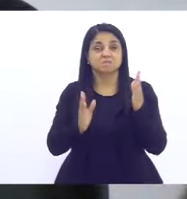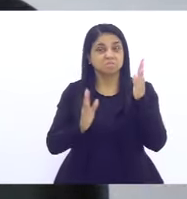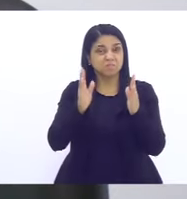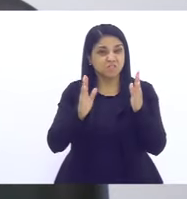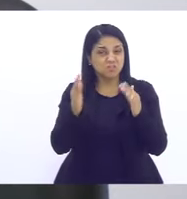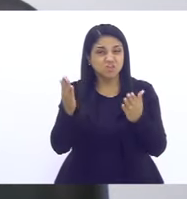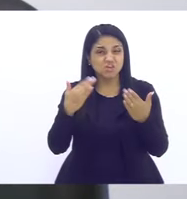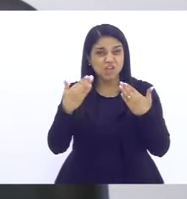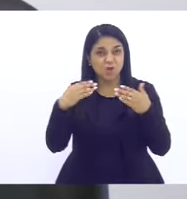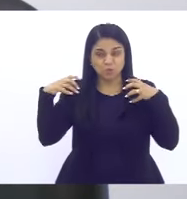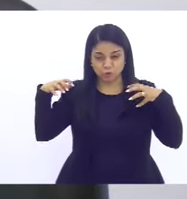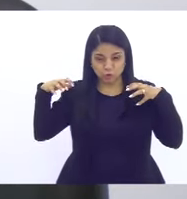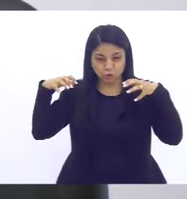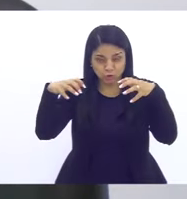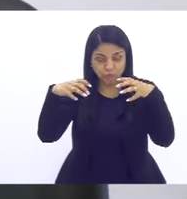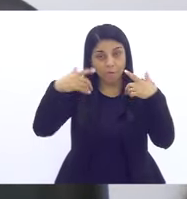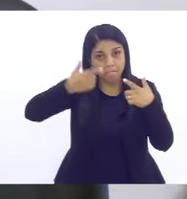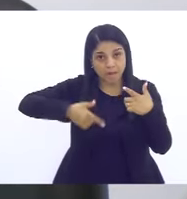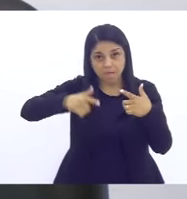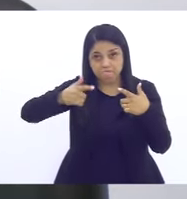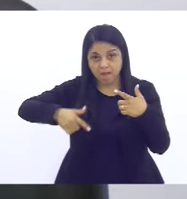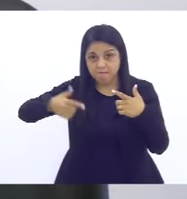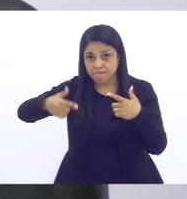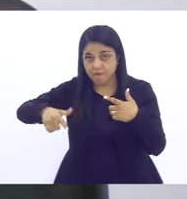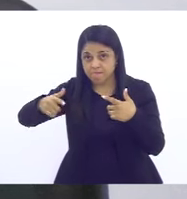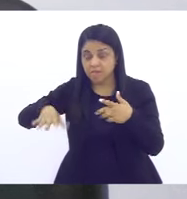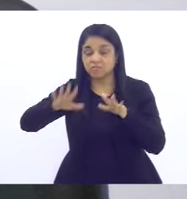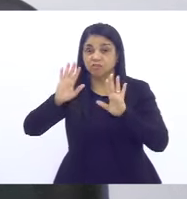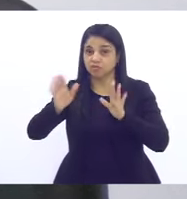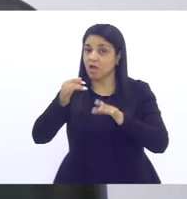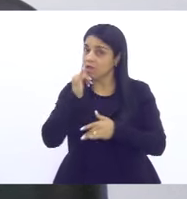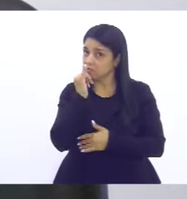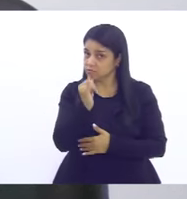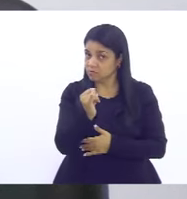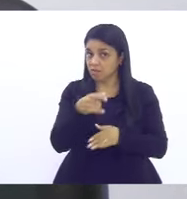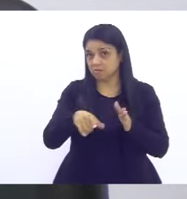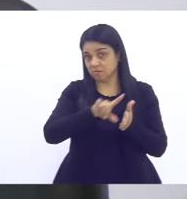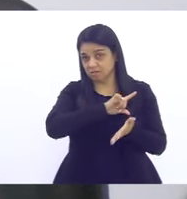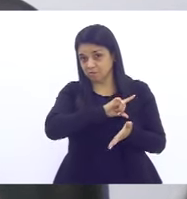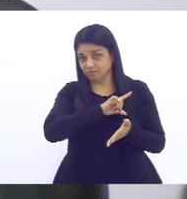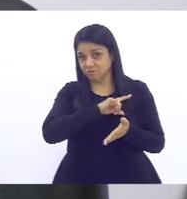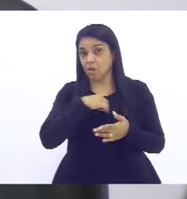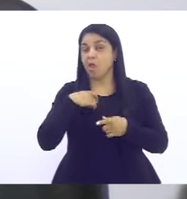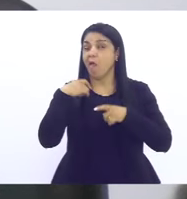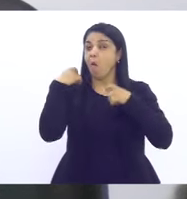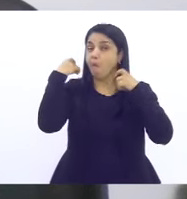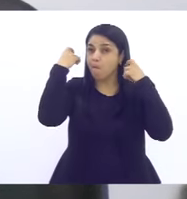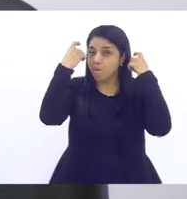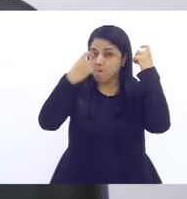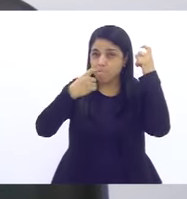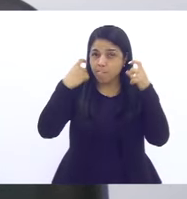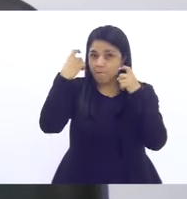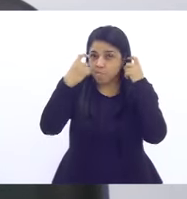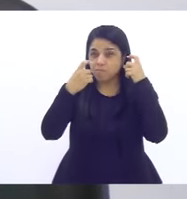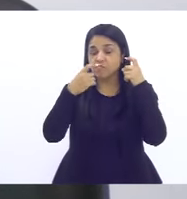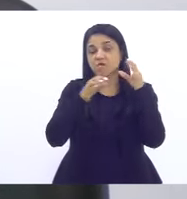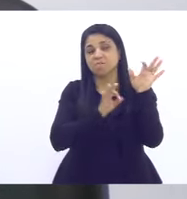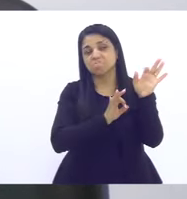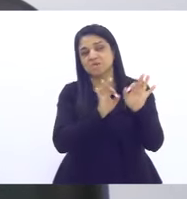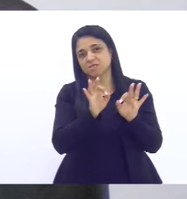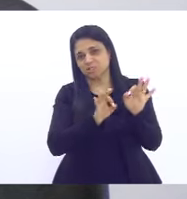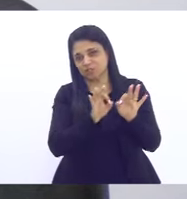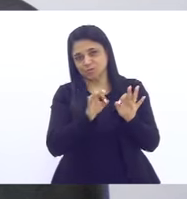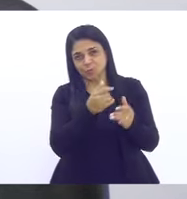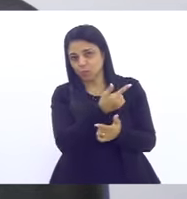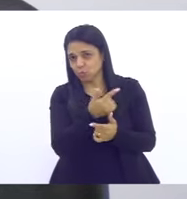serão mais intensas e mais frequentes, como já anunciado. Eu fico extremamente preocupada com uma falta de planejamento e